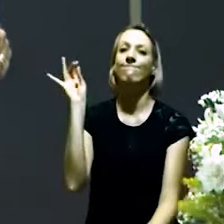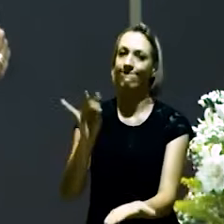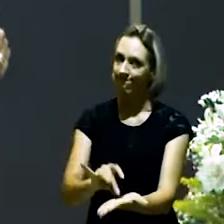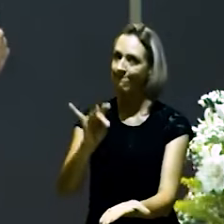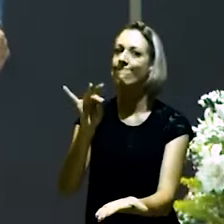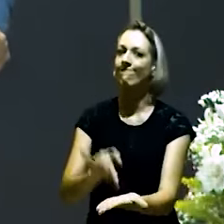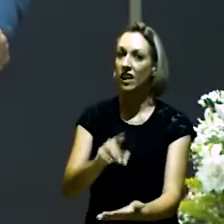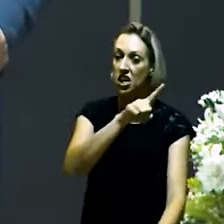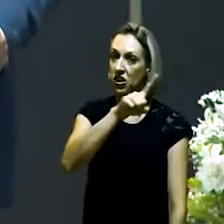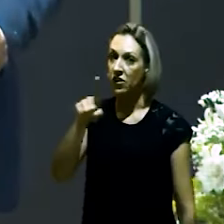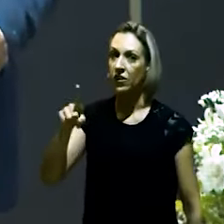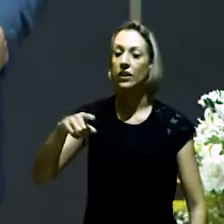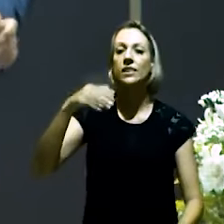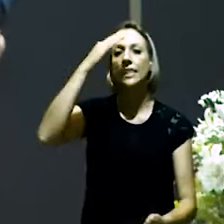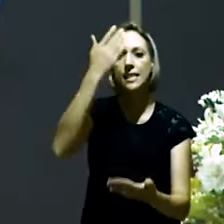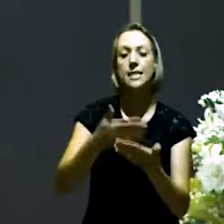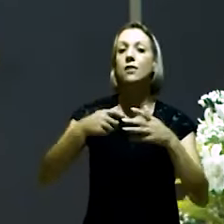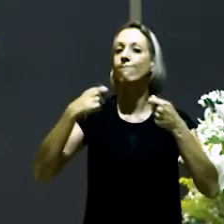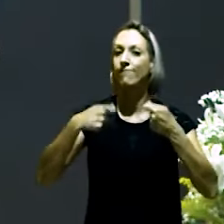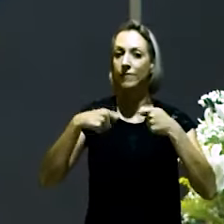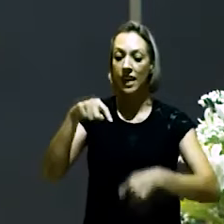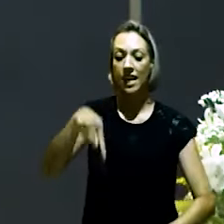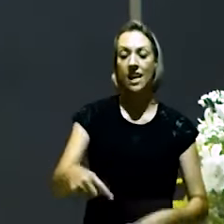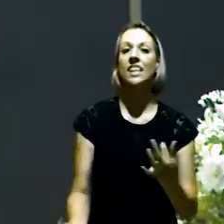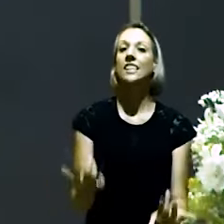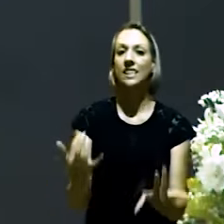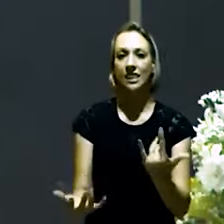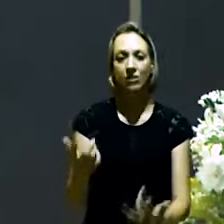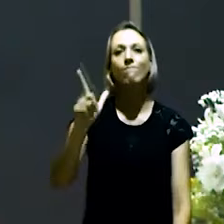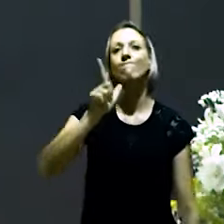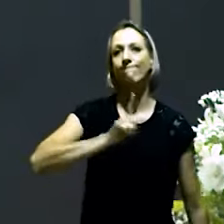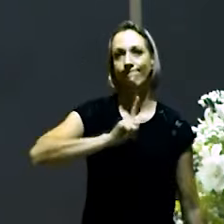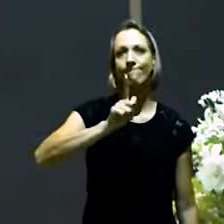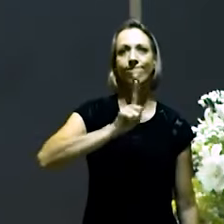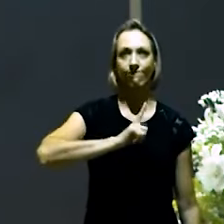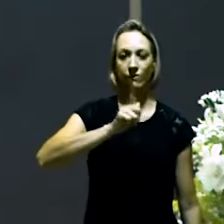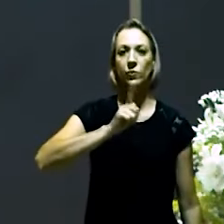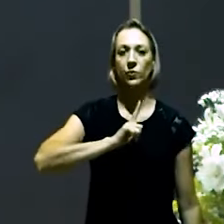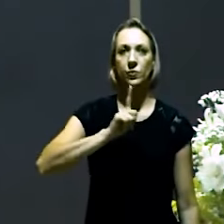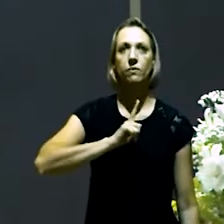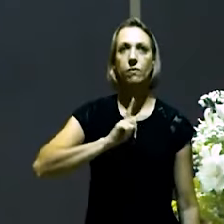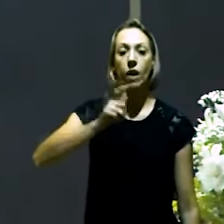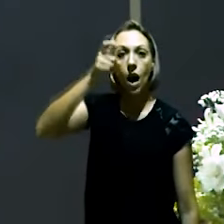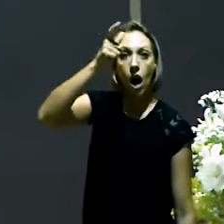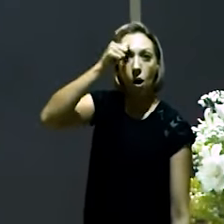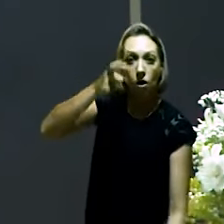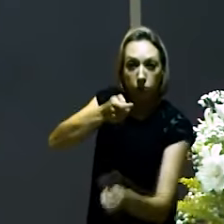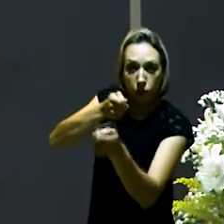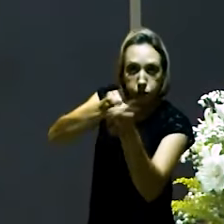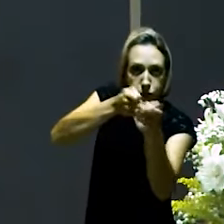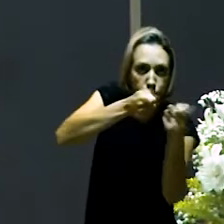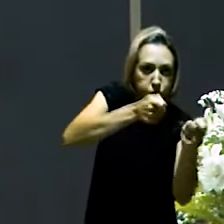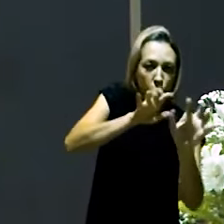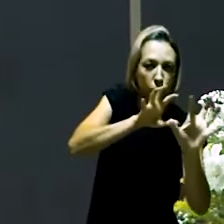Acredite você ou não, o diabo existe. Acredite você ou não, há uma força espiritual que é contrária a tudo aquilo